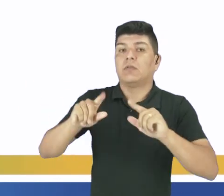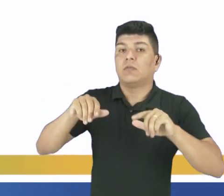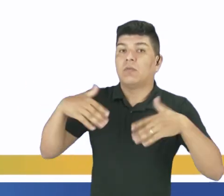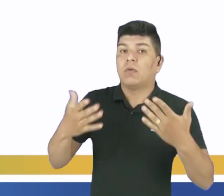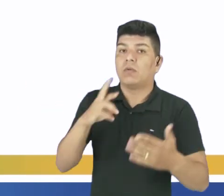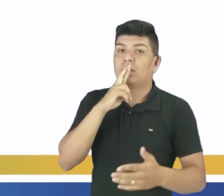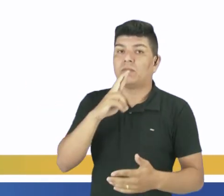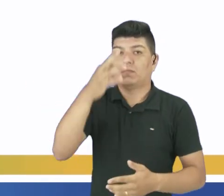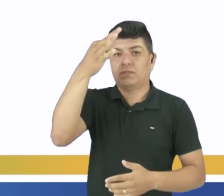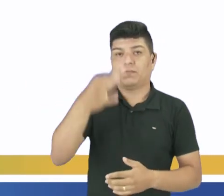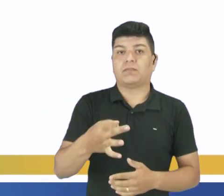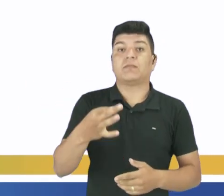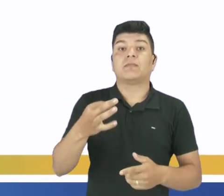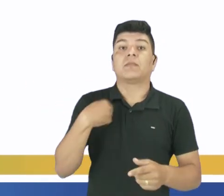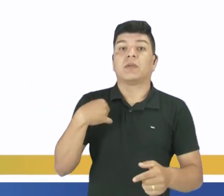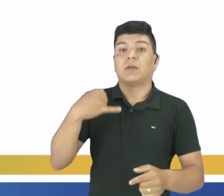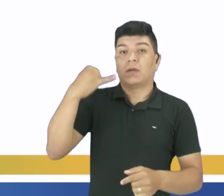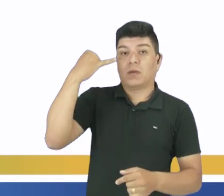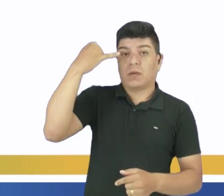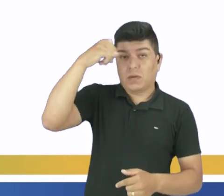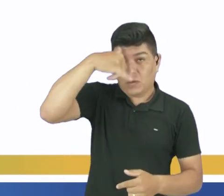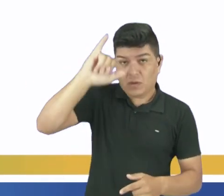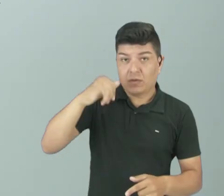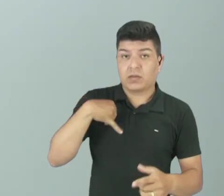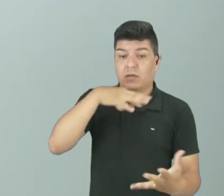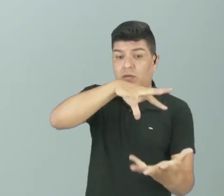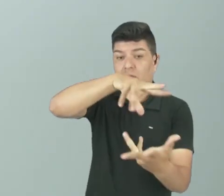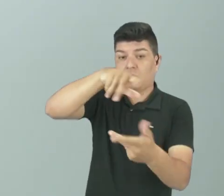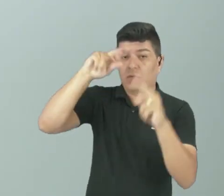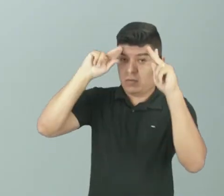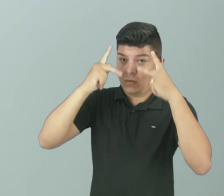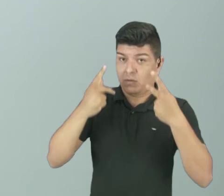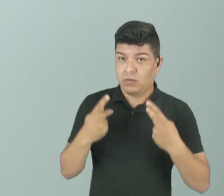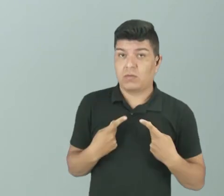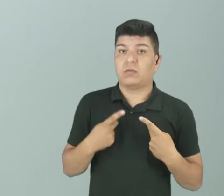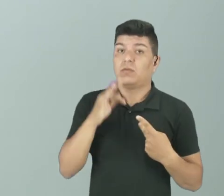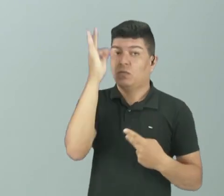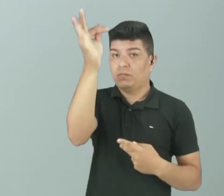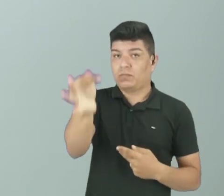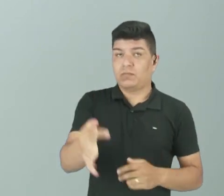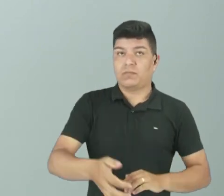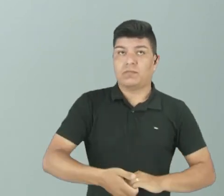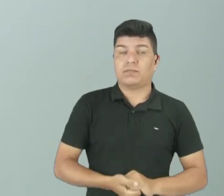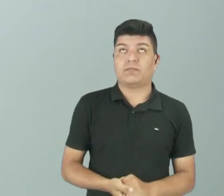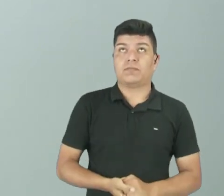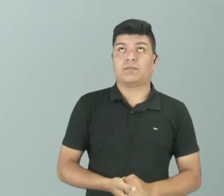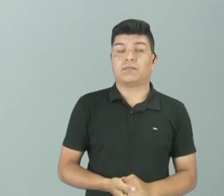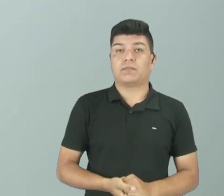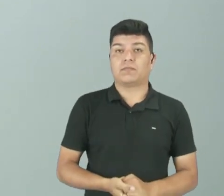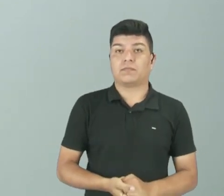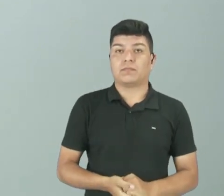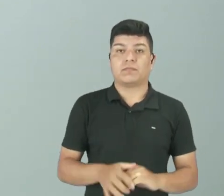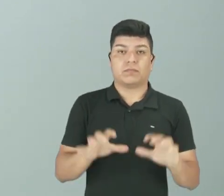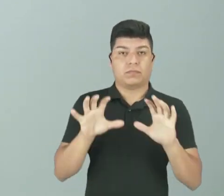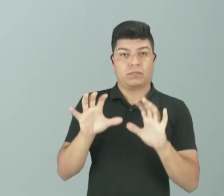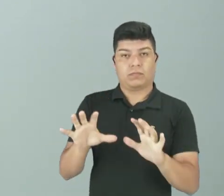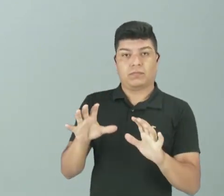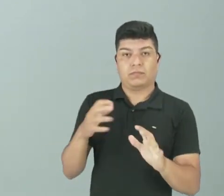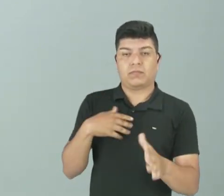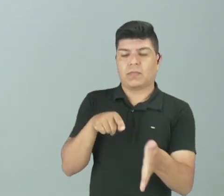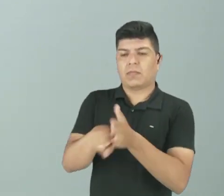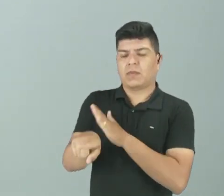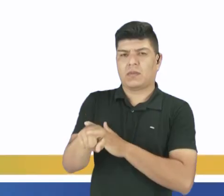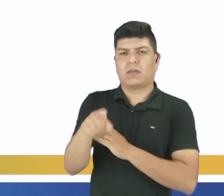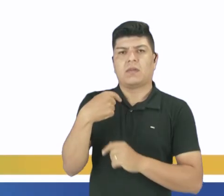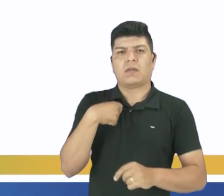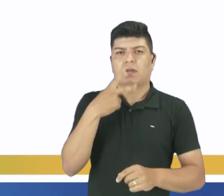uma resposta para isso, para evitar que a humanidade entre em colapso no futuro. E aí, você pergunta,